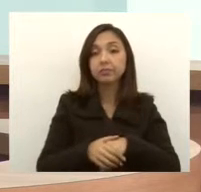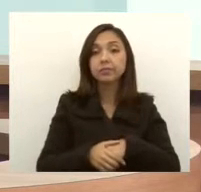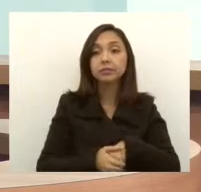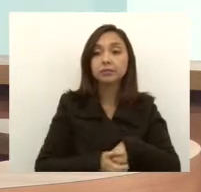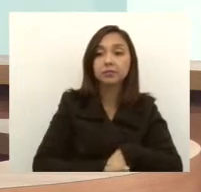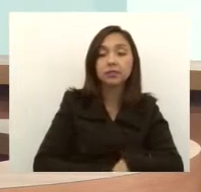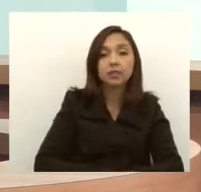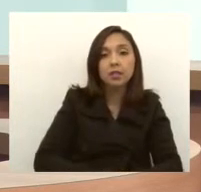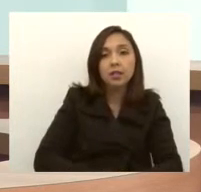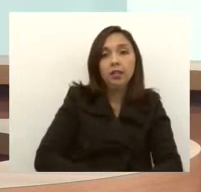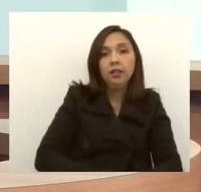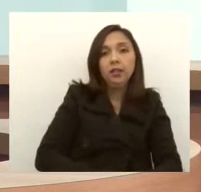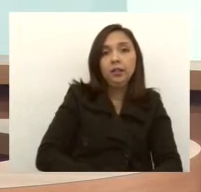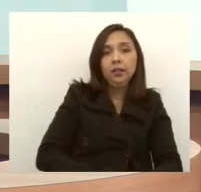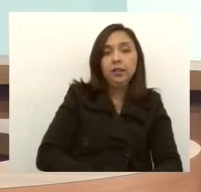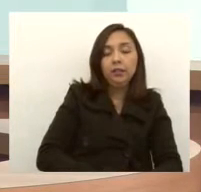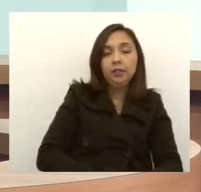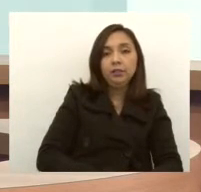E